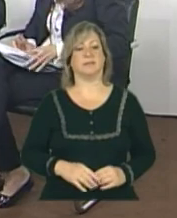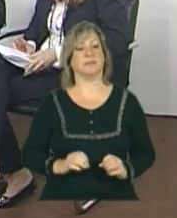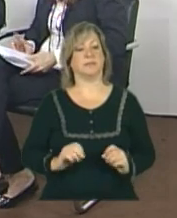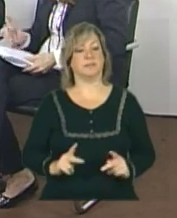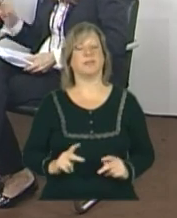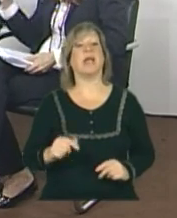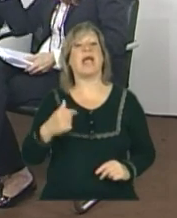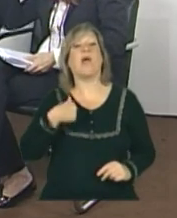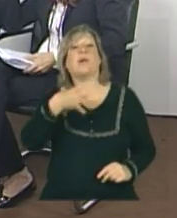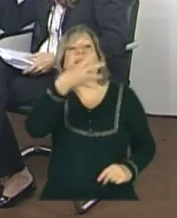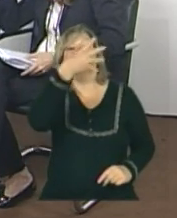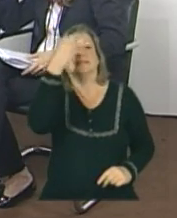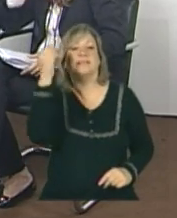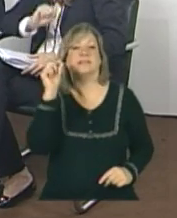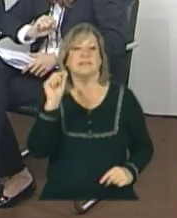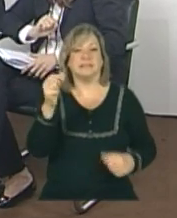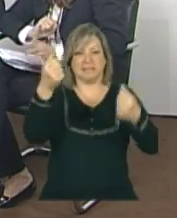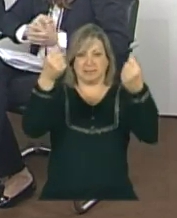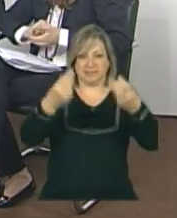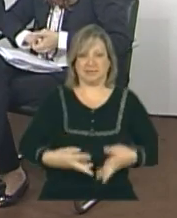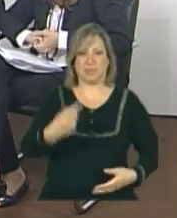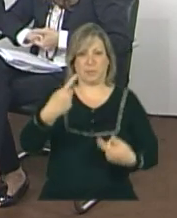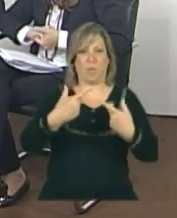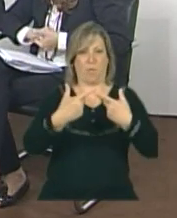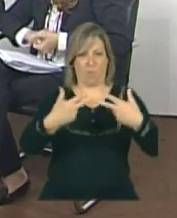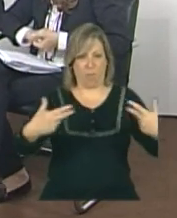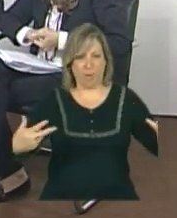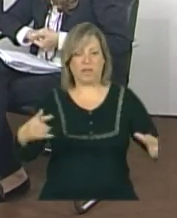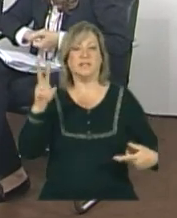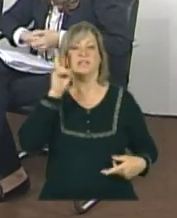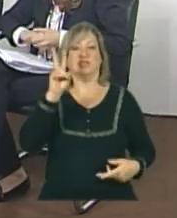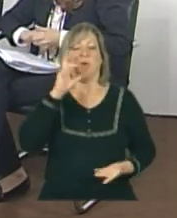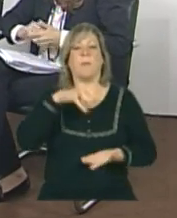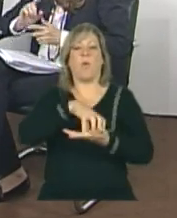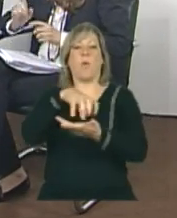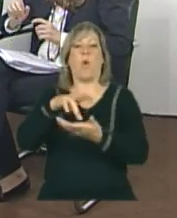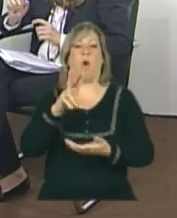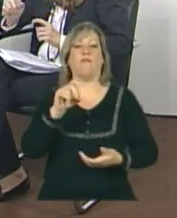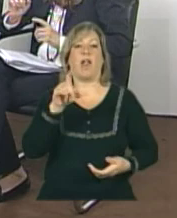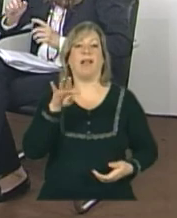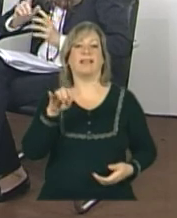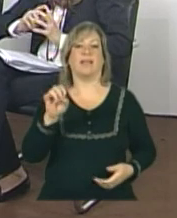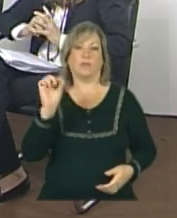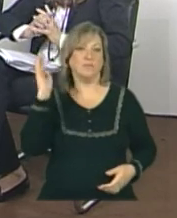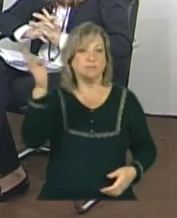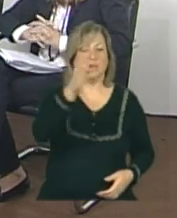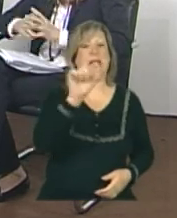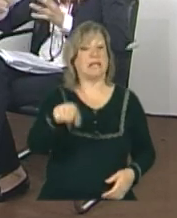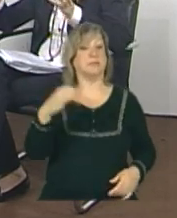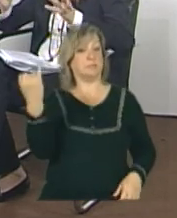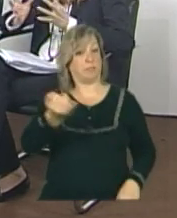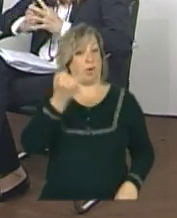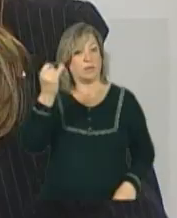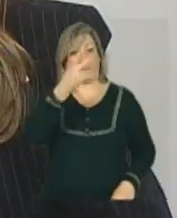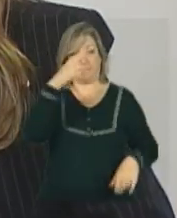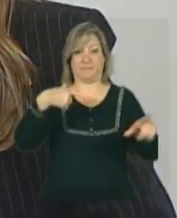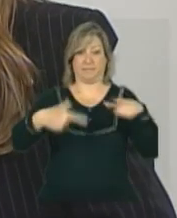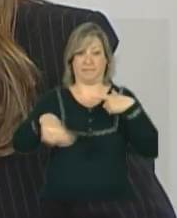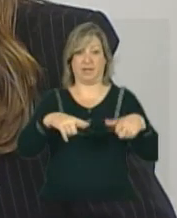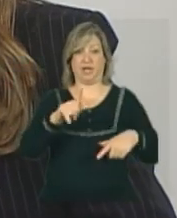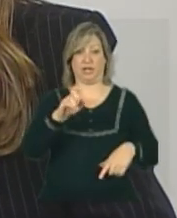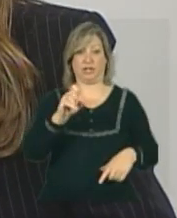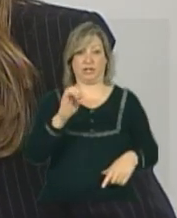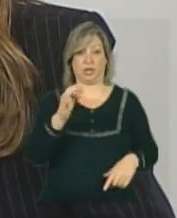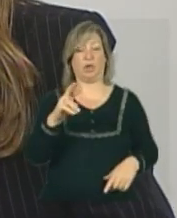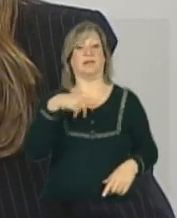que esqueci de colocar uma questão em relação às equipes volantes, que é uma questão muito importante para os gestores que estão nos